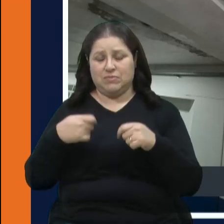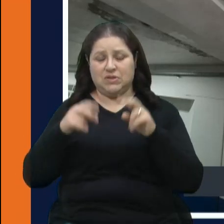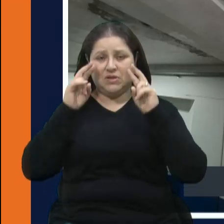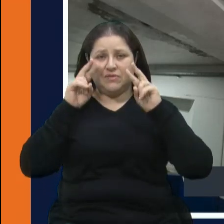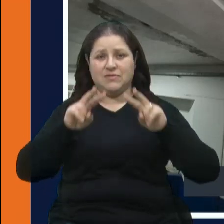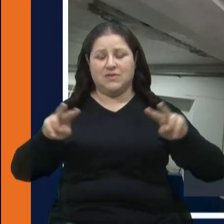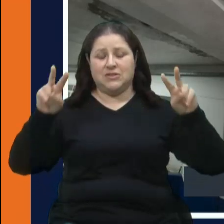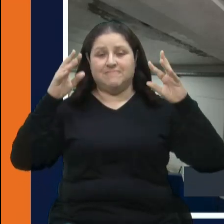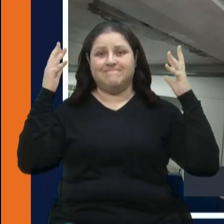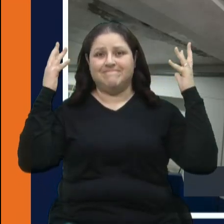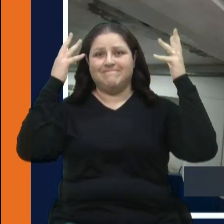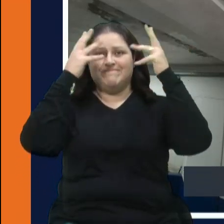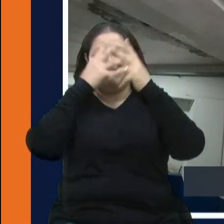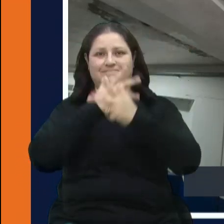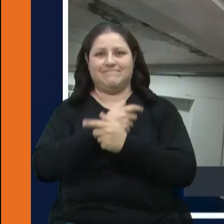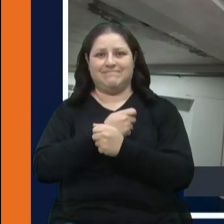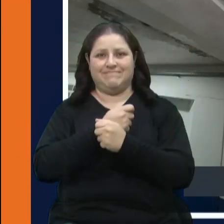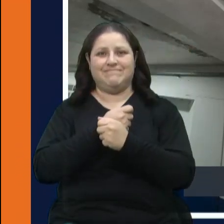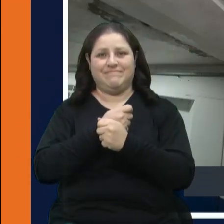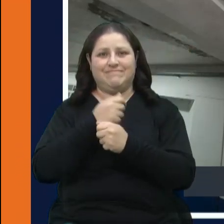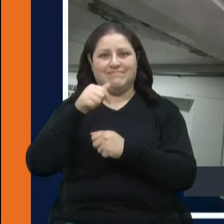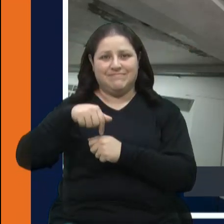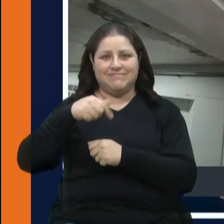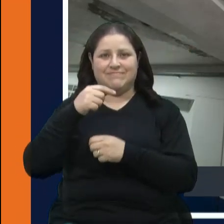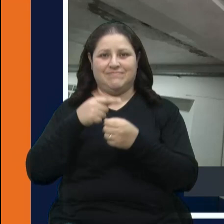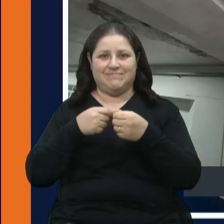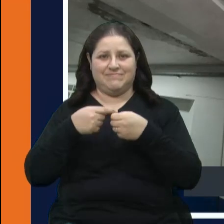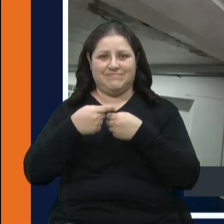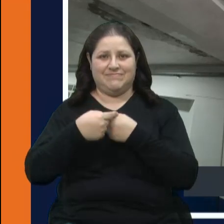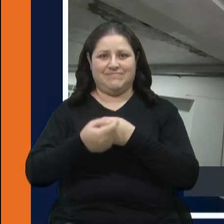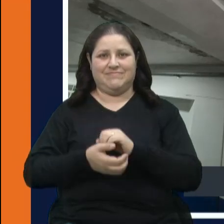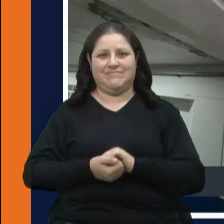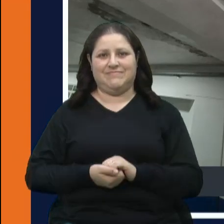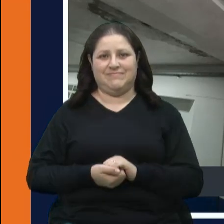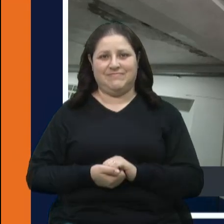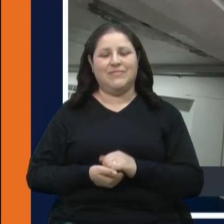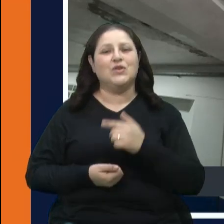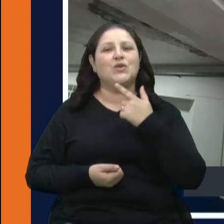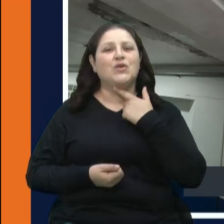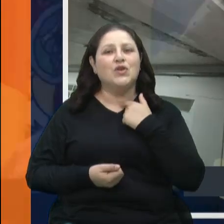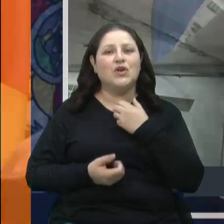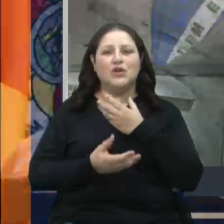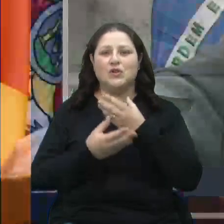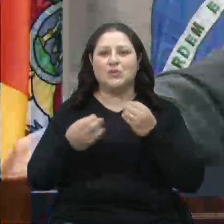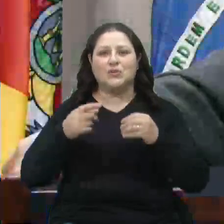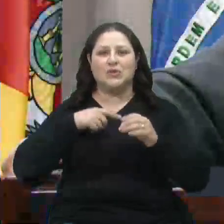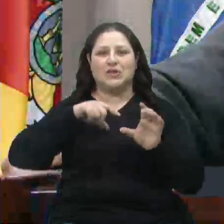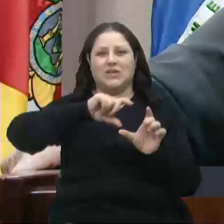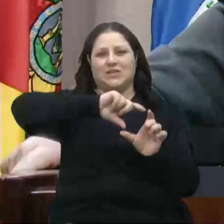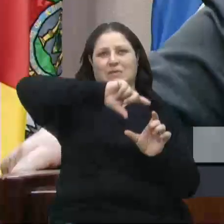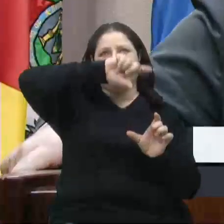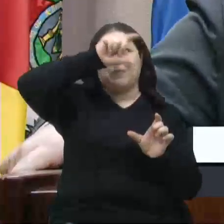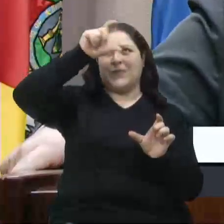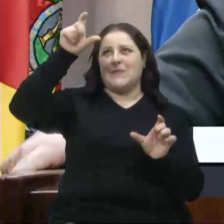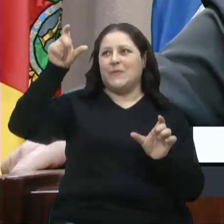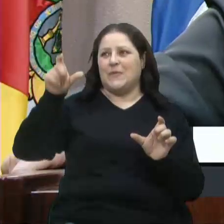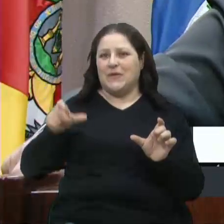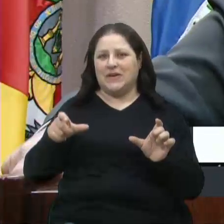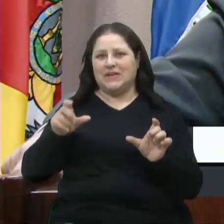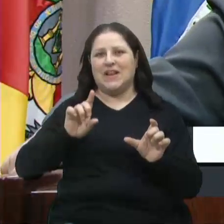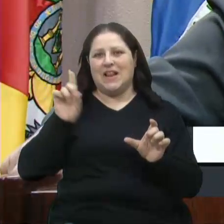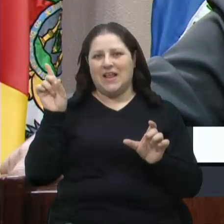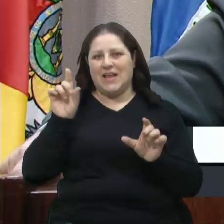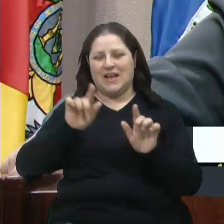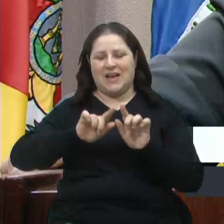imagem bonita da nossa cidade. Eu gosto muito de pórticos. Você chega em Gramado, tem um pórtico de